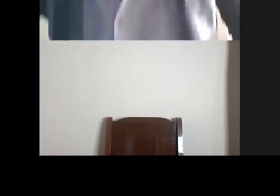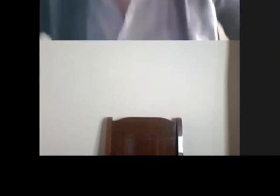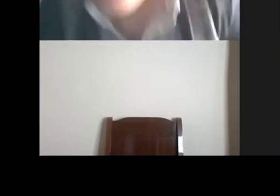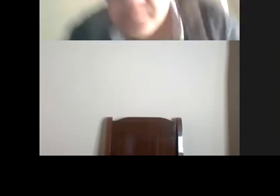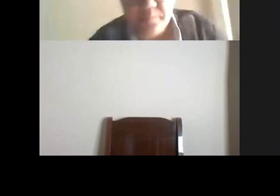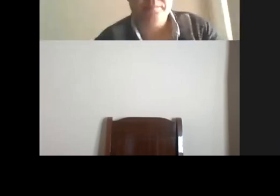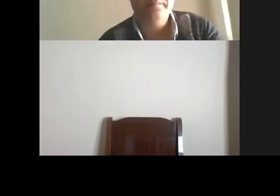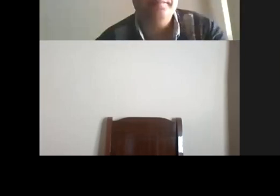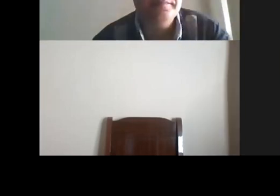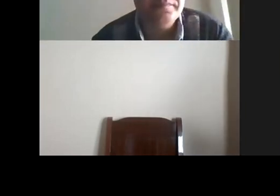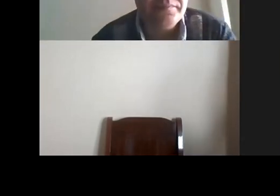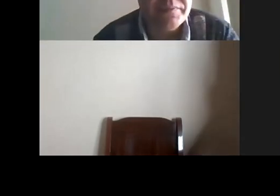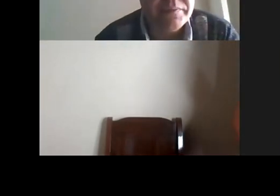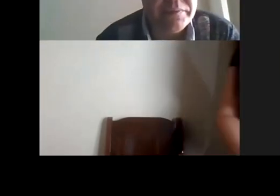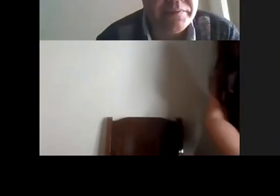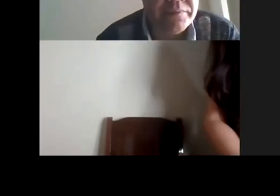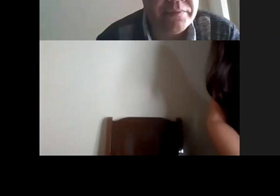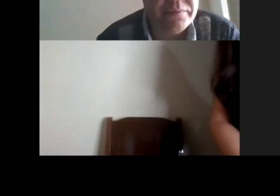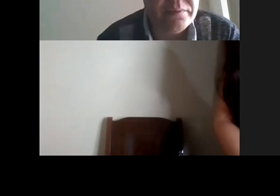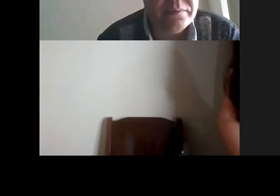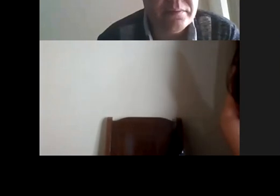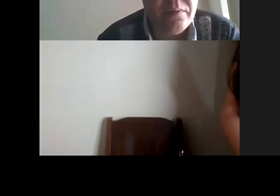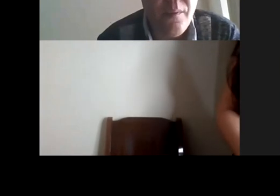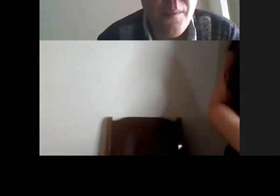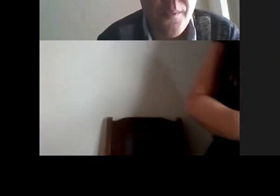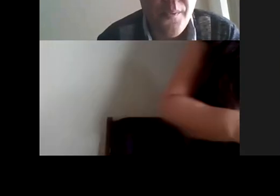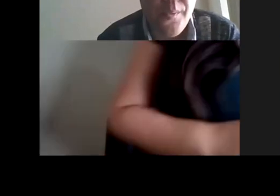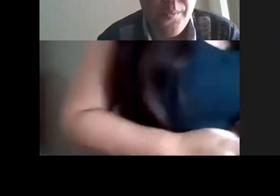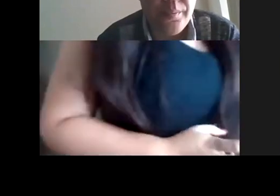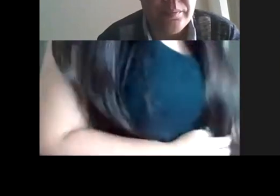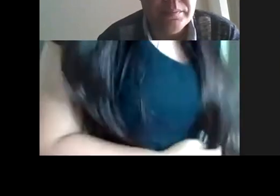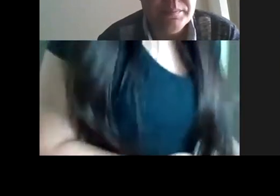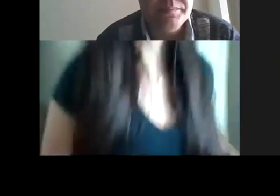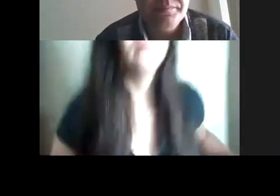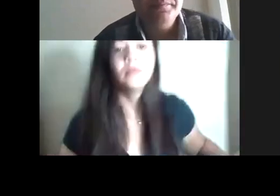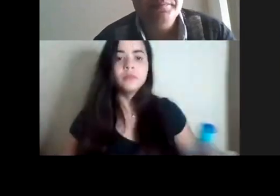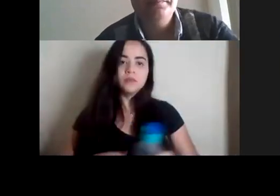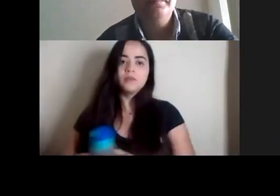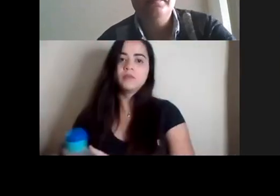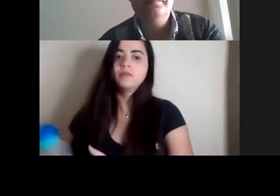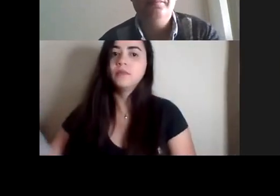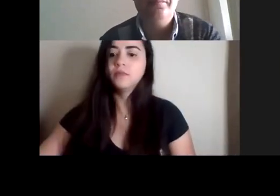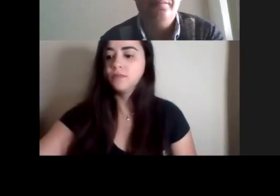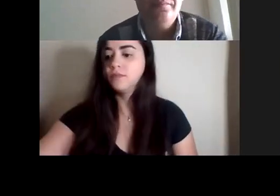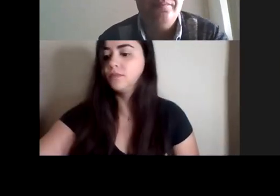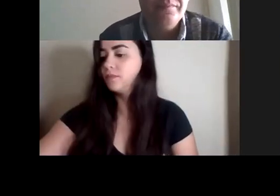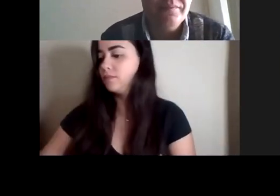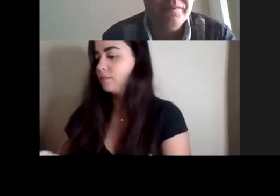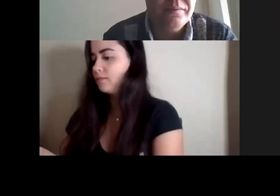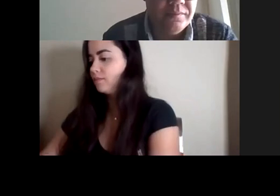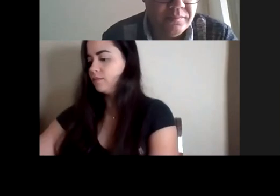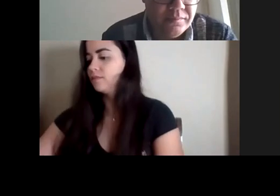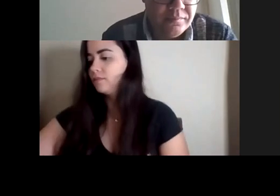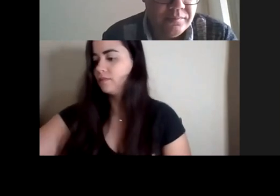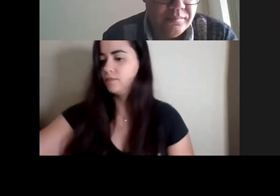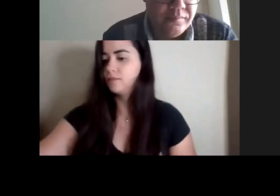Carol, aqui no site está aparecendo transmissão ao vivo encerrada. É assim que eu começar aqui, porque eu ainda não comecei a transmissão. Quando